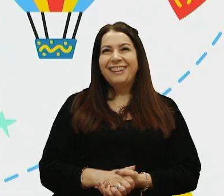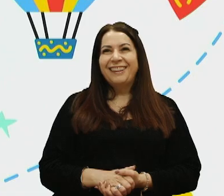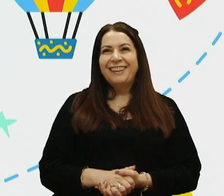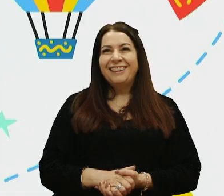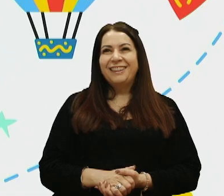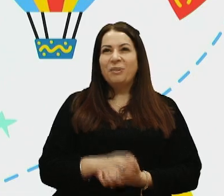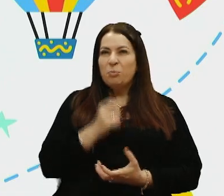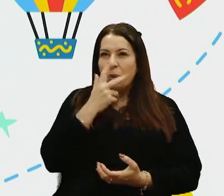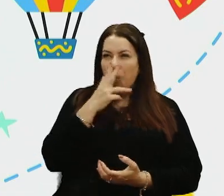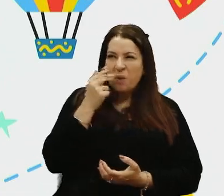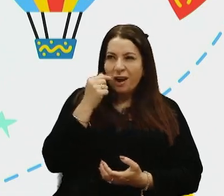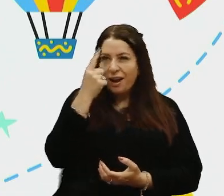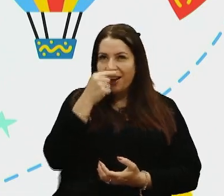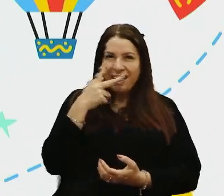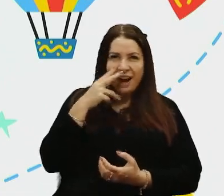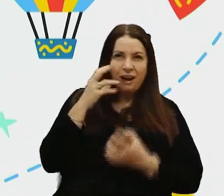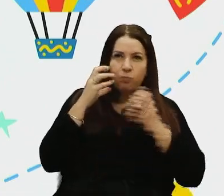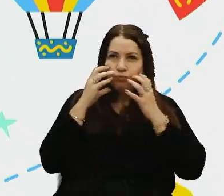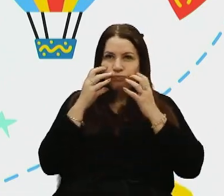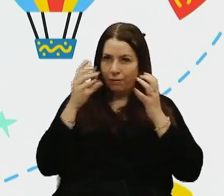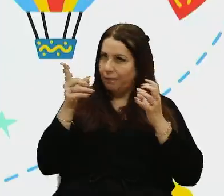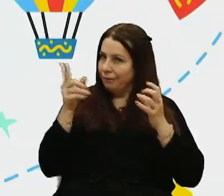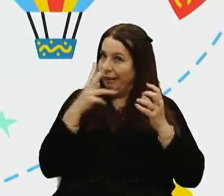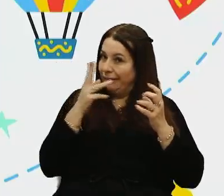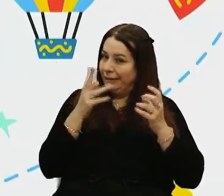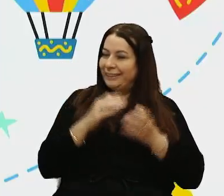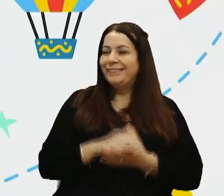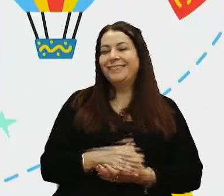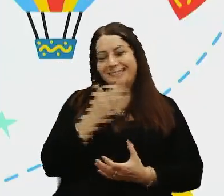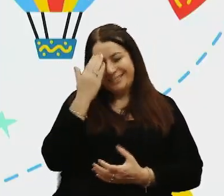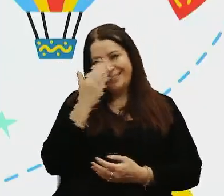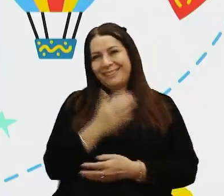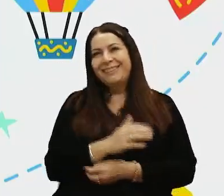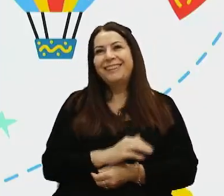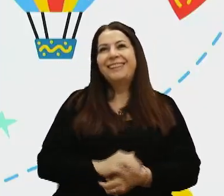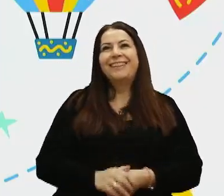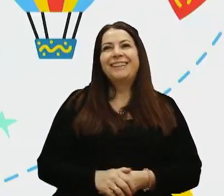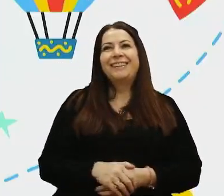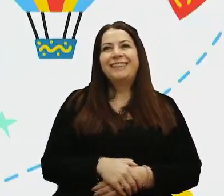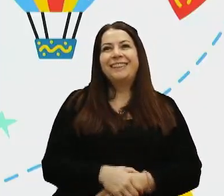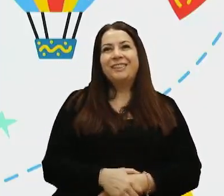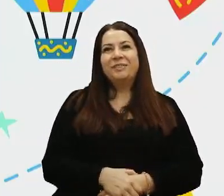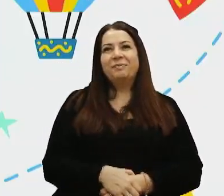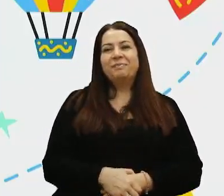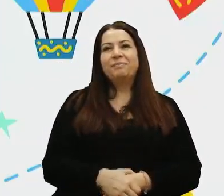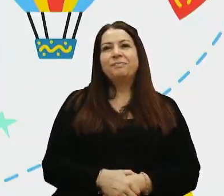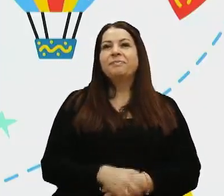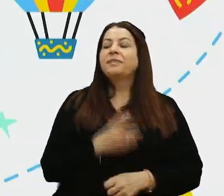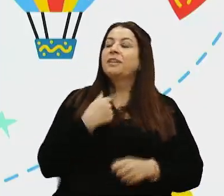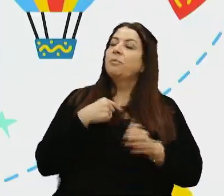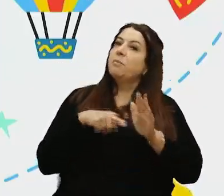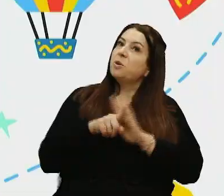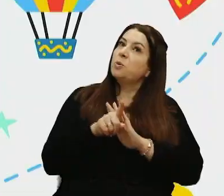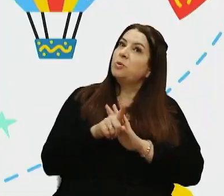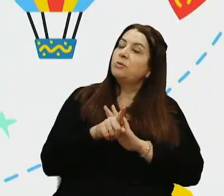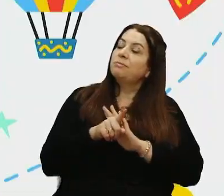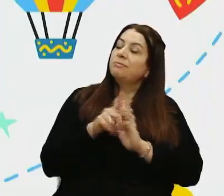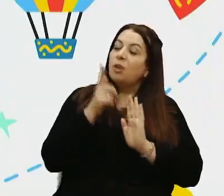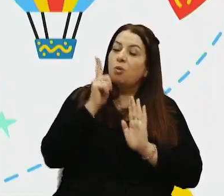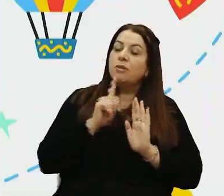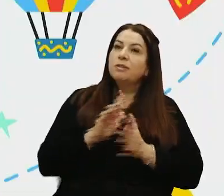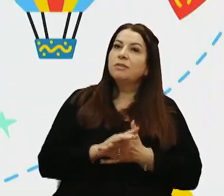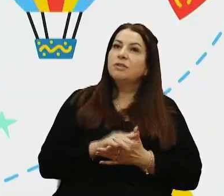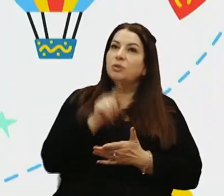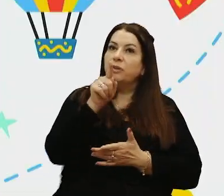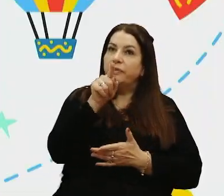Bem parecido, a cara tá redonda, né? Obrigado. A gente tem uma perguntinha, Lucas. Bora. O